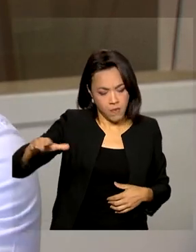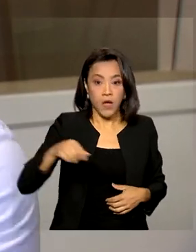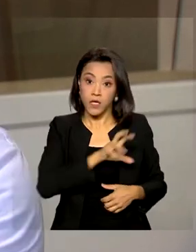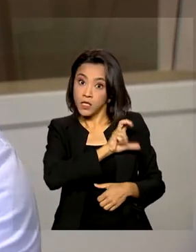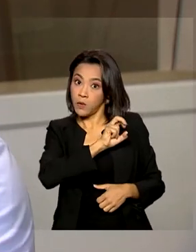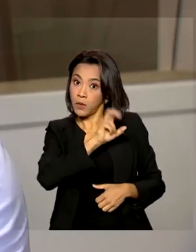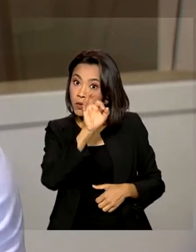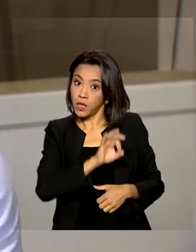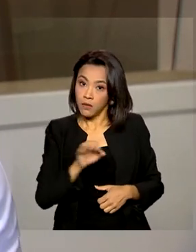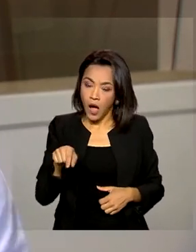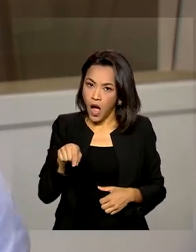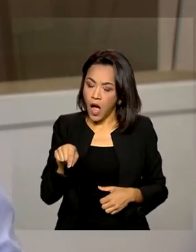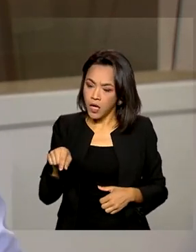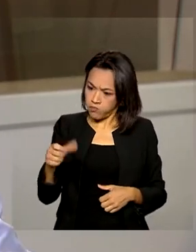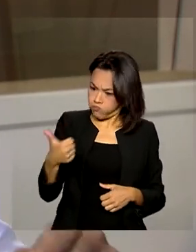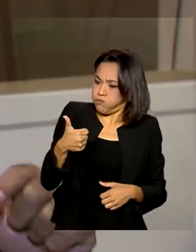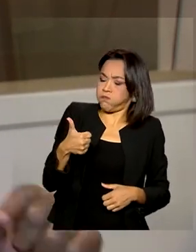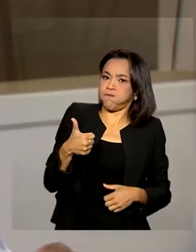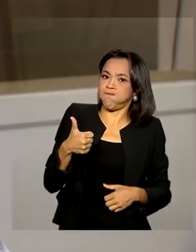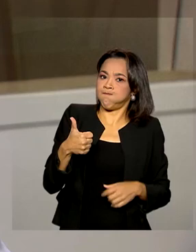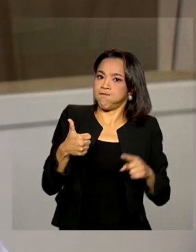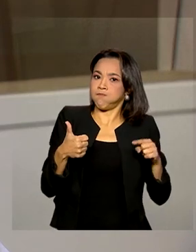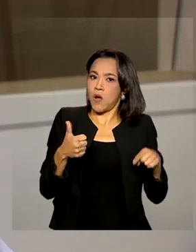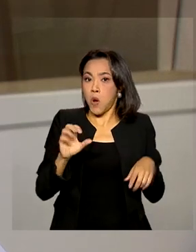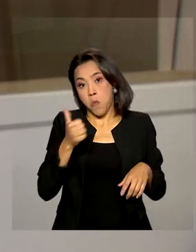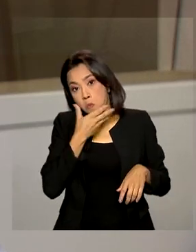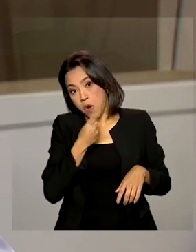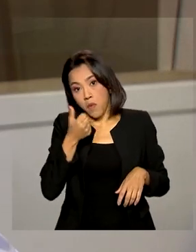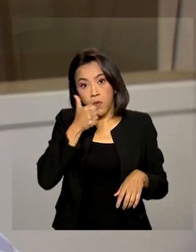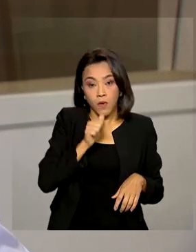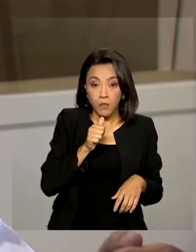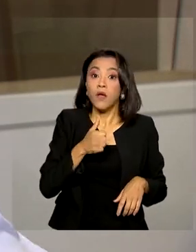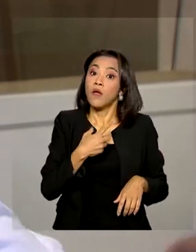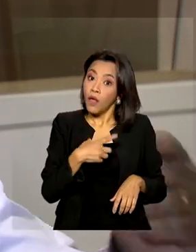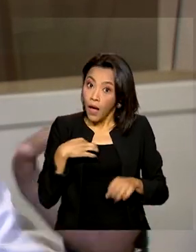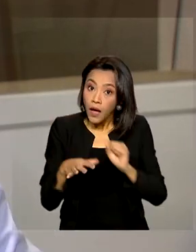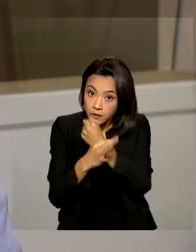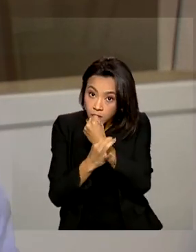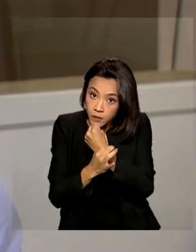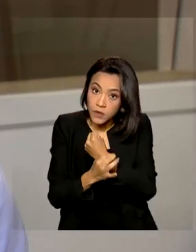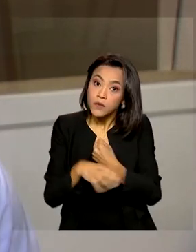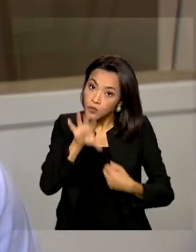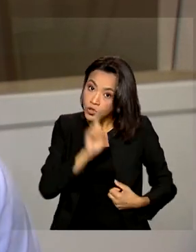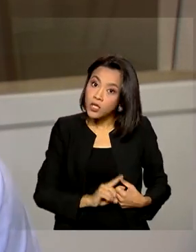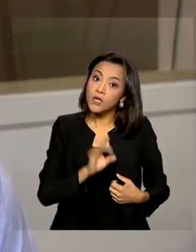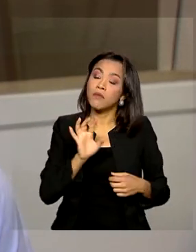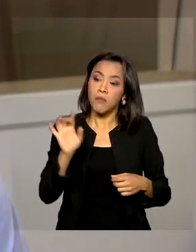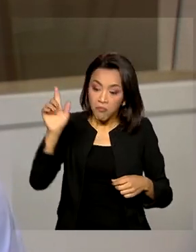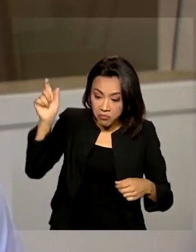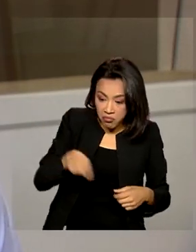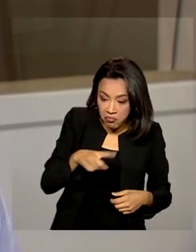momento que ele tem uma baixa na sua renda Ele tem ele ou ela tem garantia do seu direito de retorno imediato ao benefício